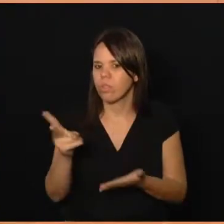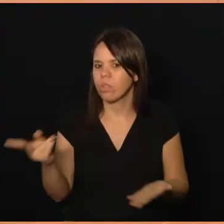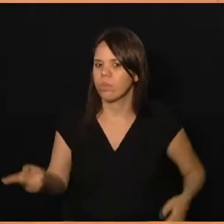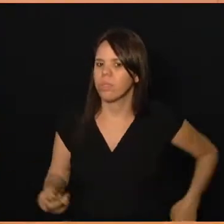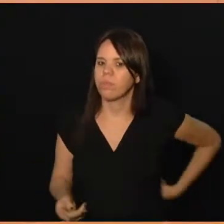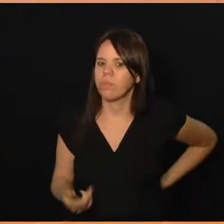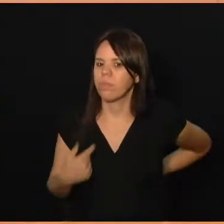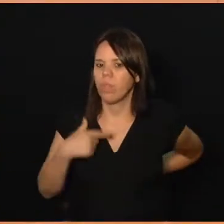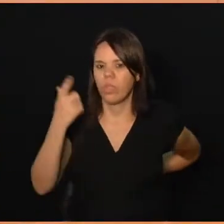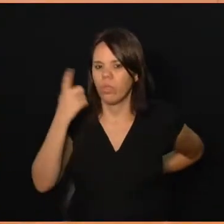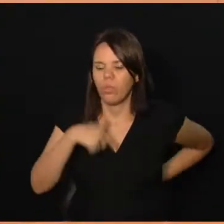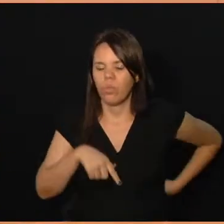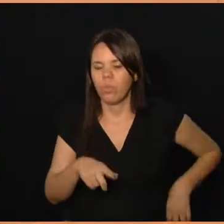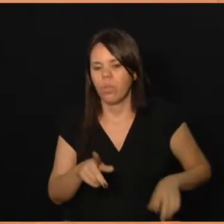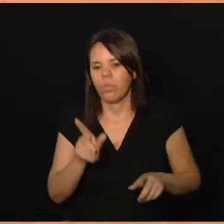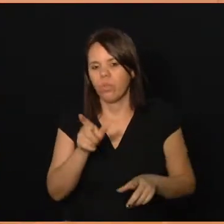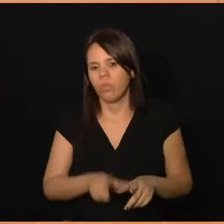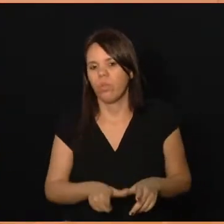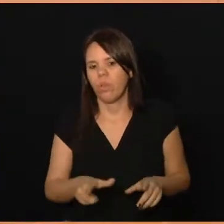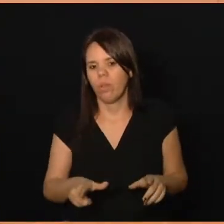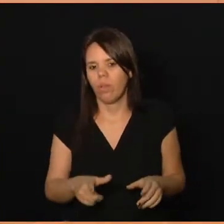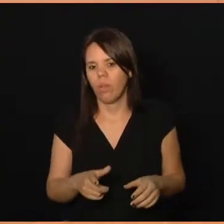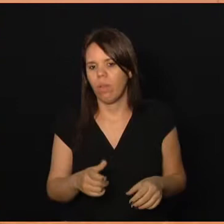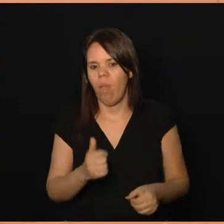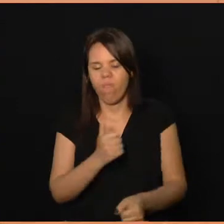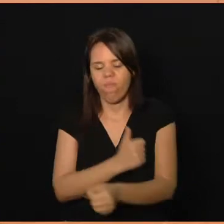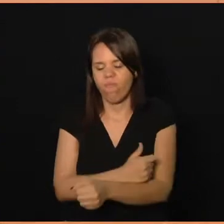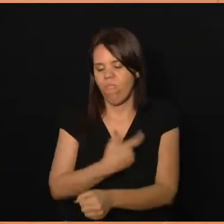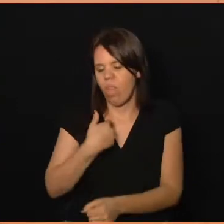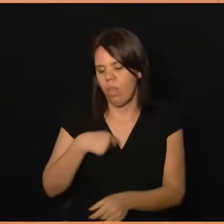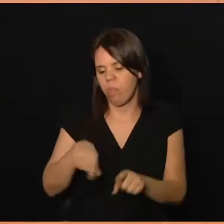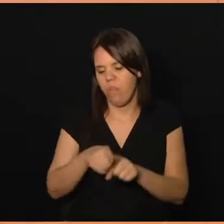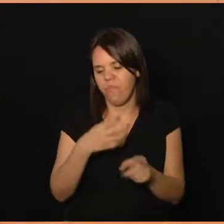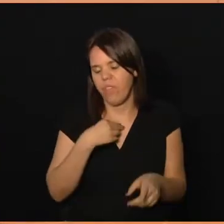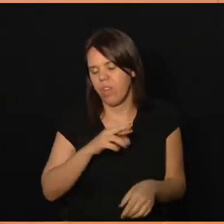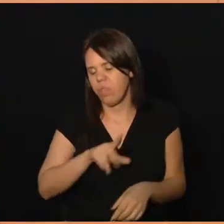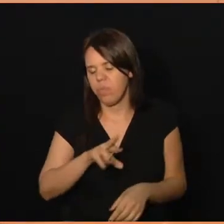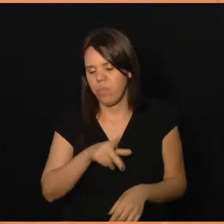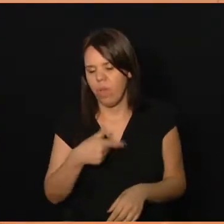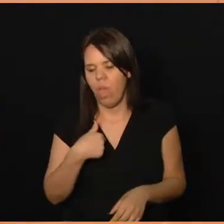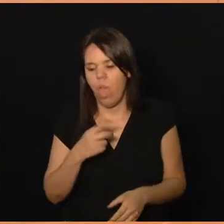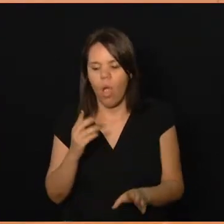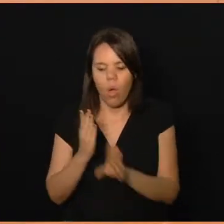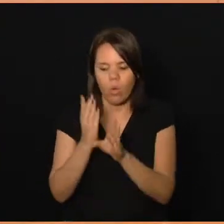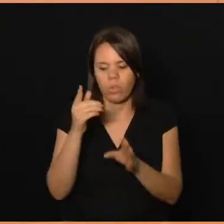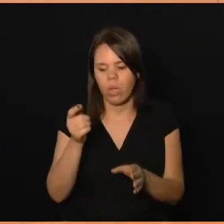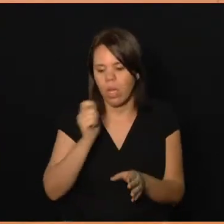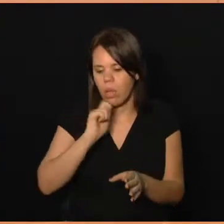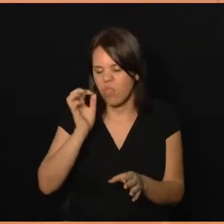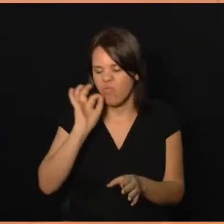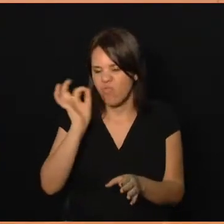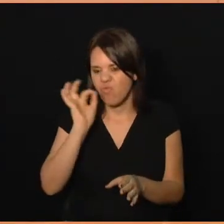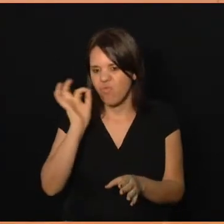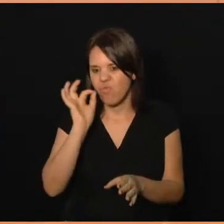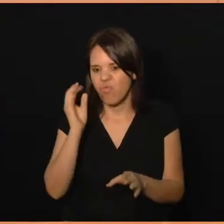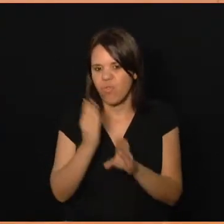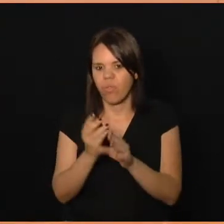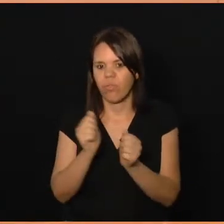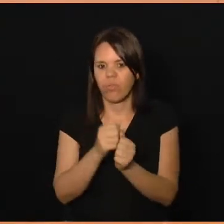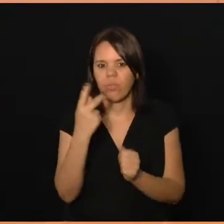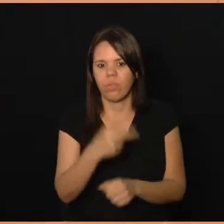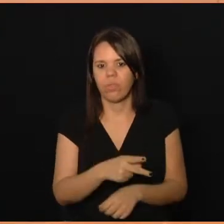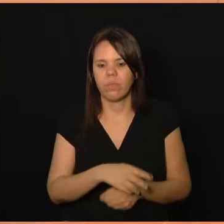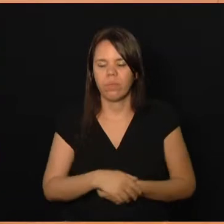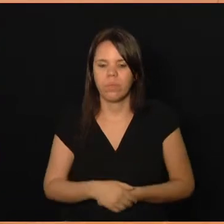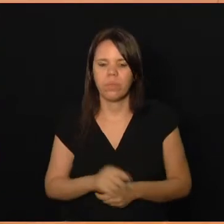Eu não sou uma codependente, meu filho não é dependente, mas eu encontrei maconha com ele. Né? O que eu